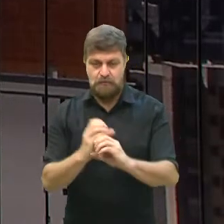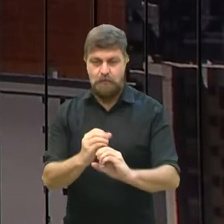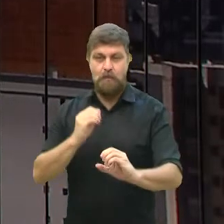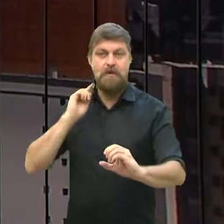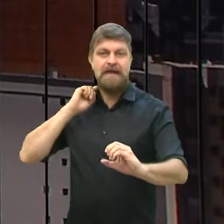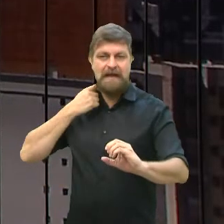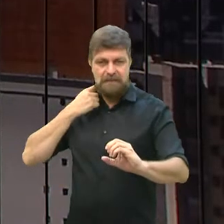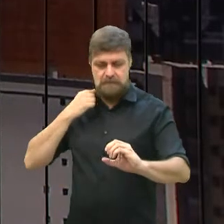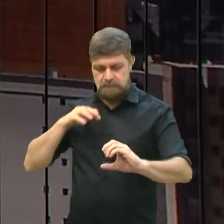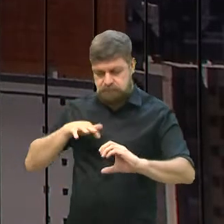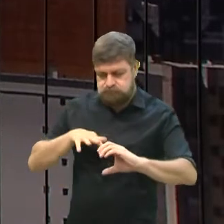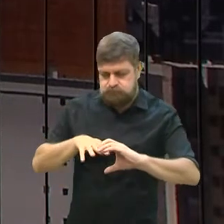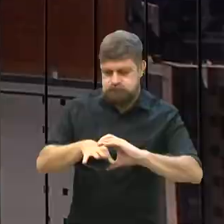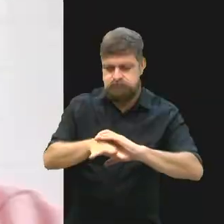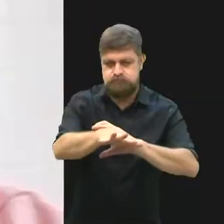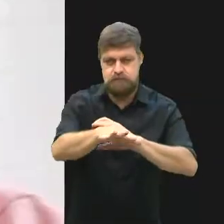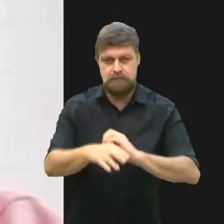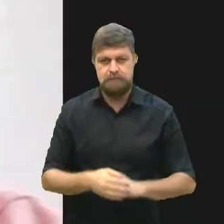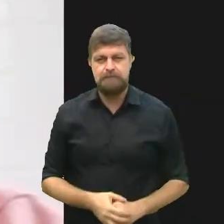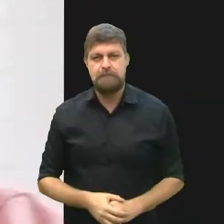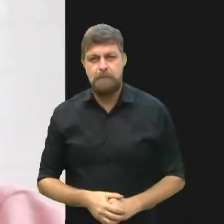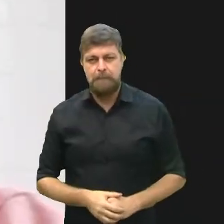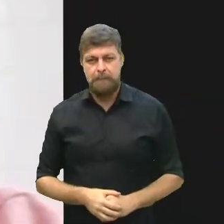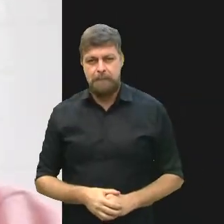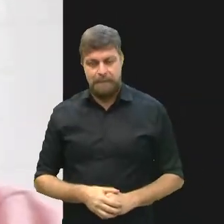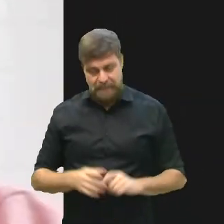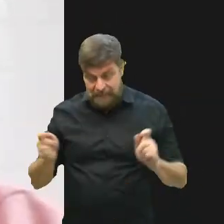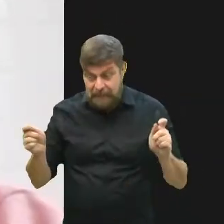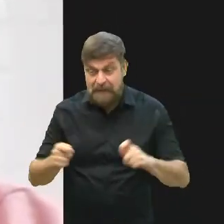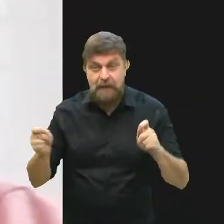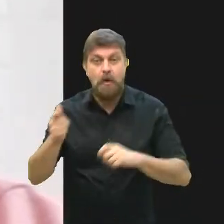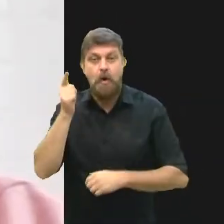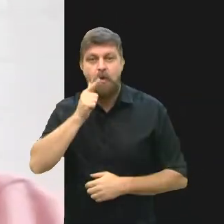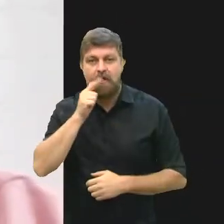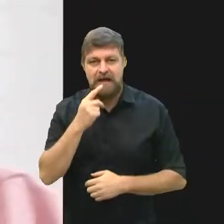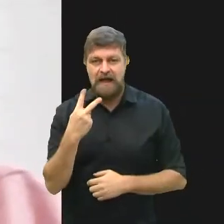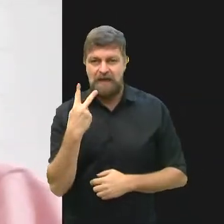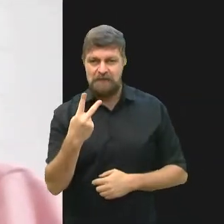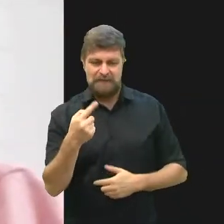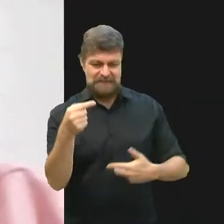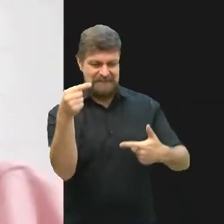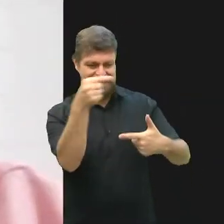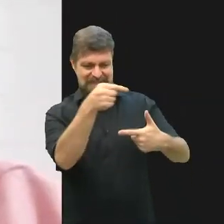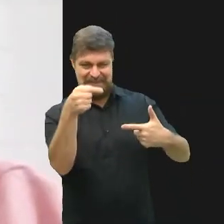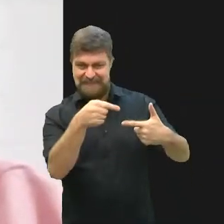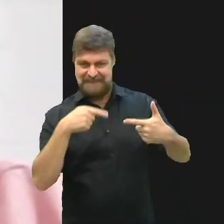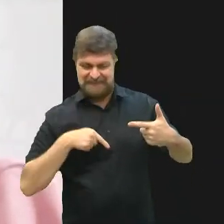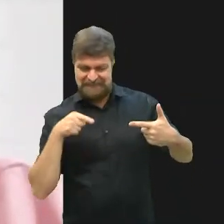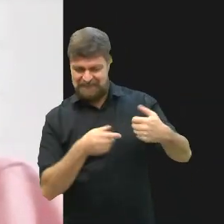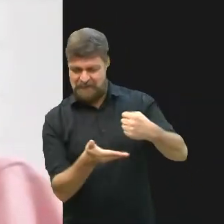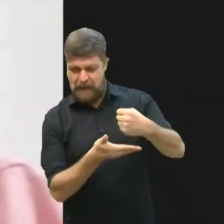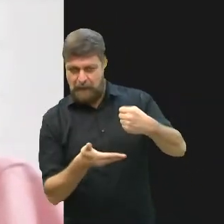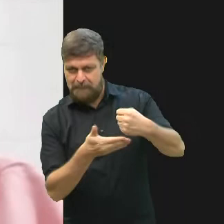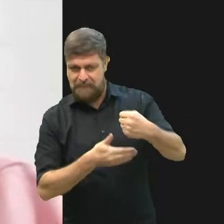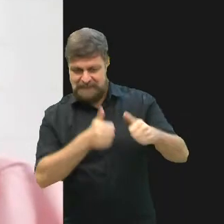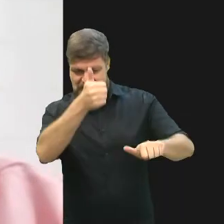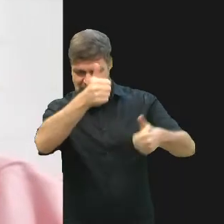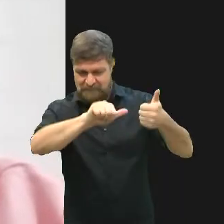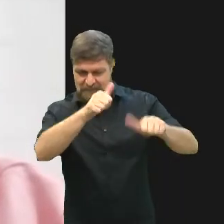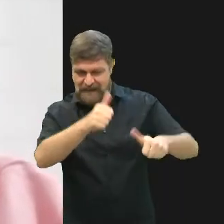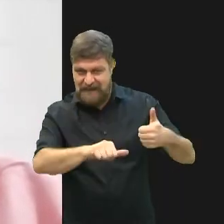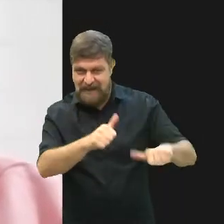esgotos, né? Então, isso permitiu com que 2 indicadores que foram medidos nesse